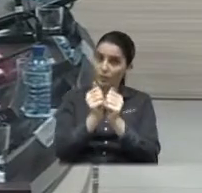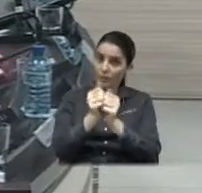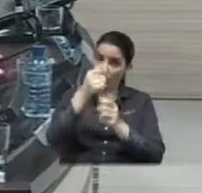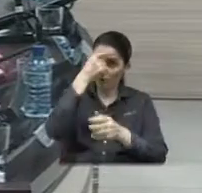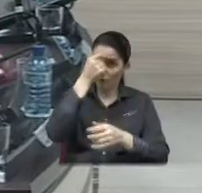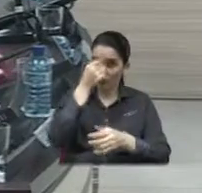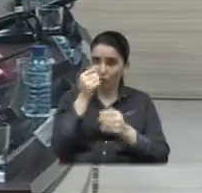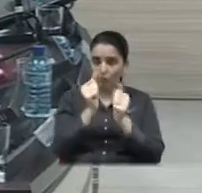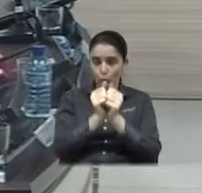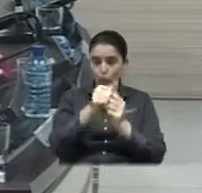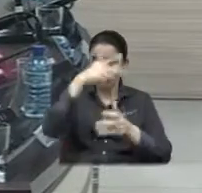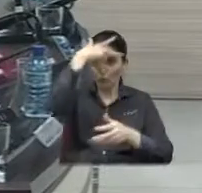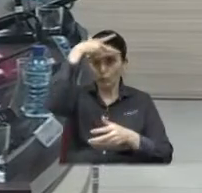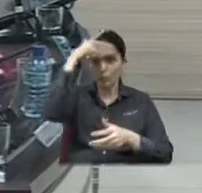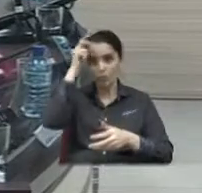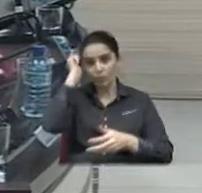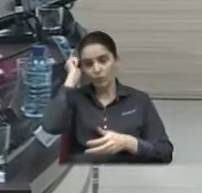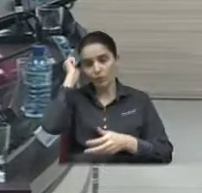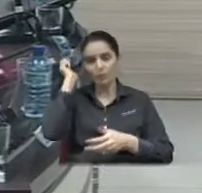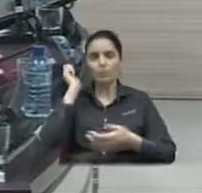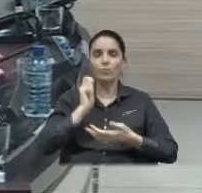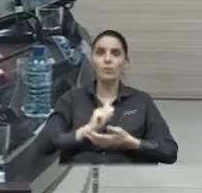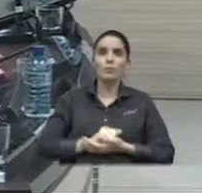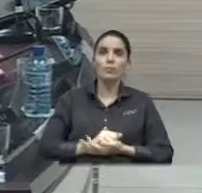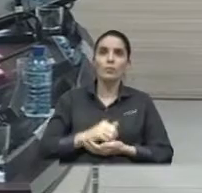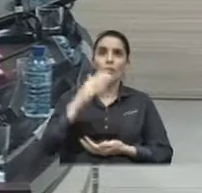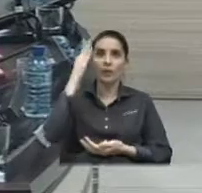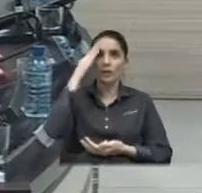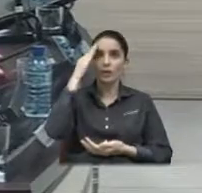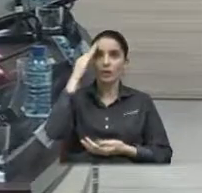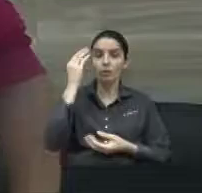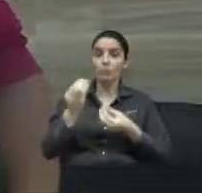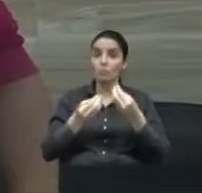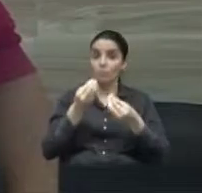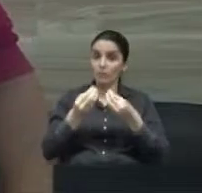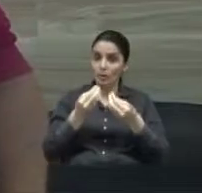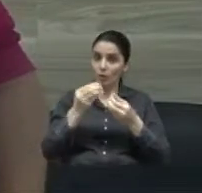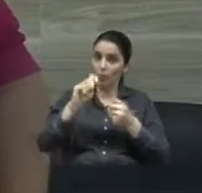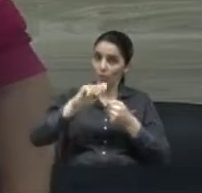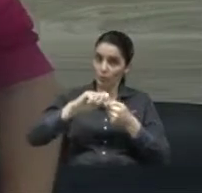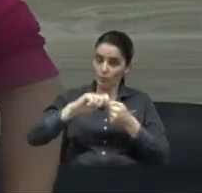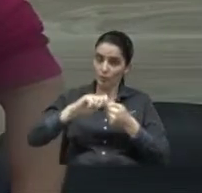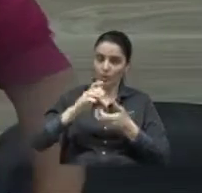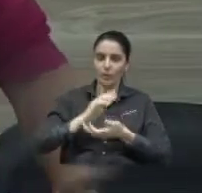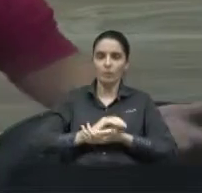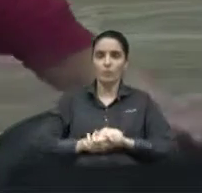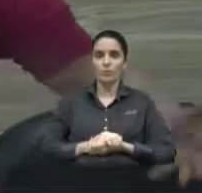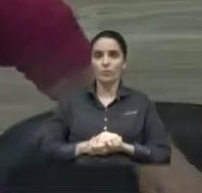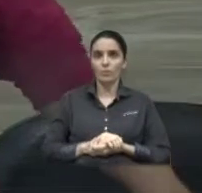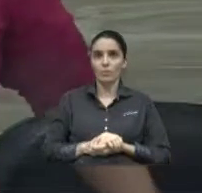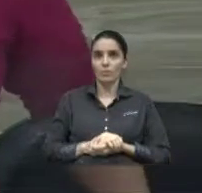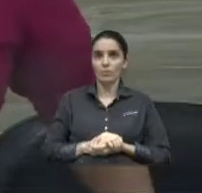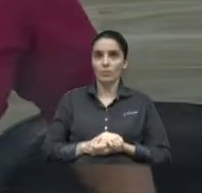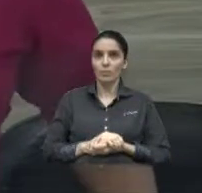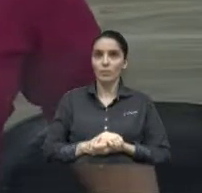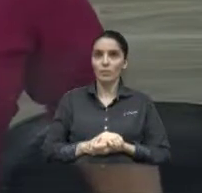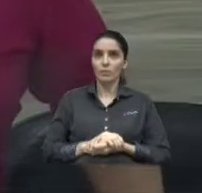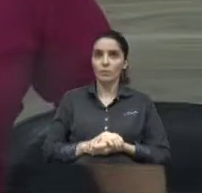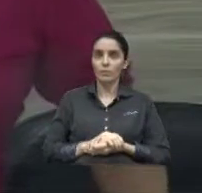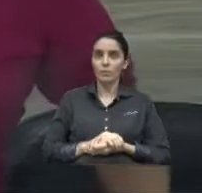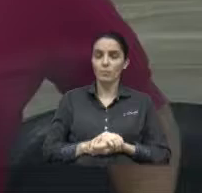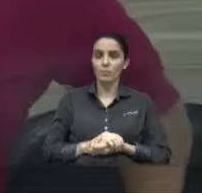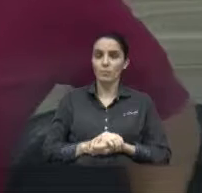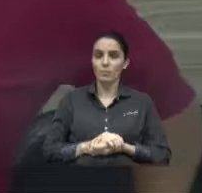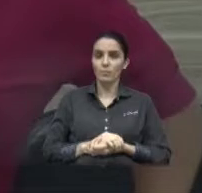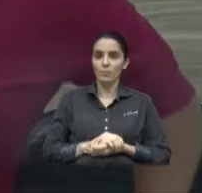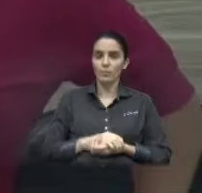executivo para que ela paulatinamente se converta em realidade em nosso município. Então, esse é um trabalho